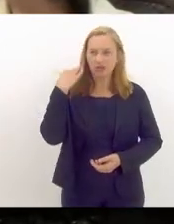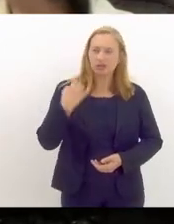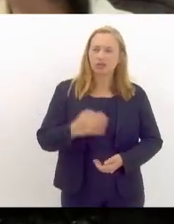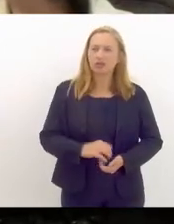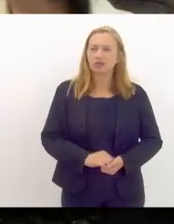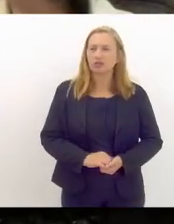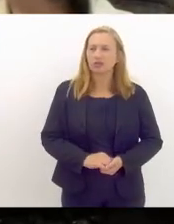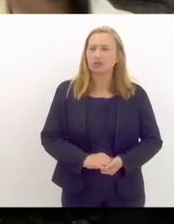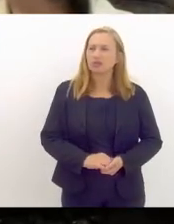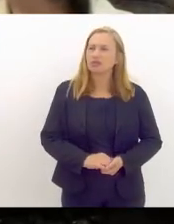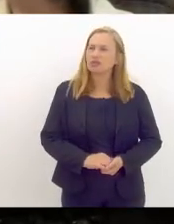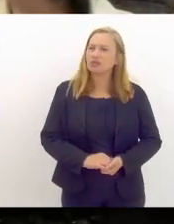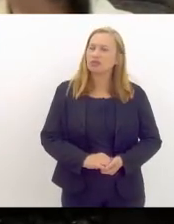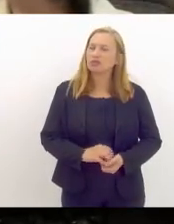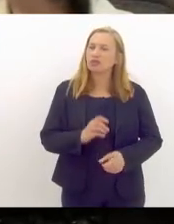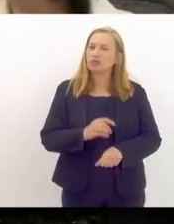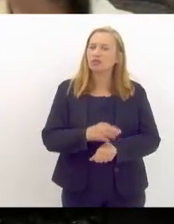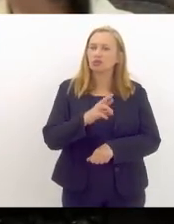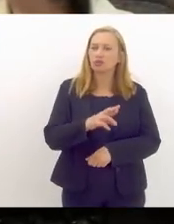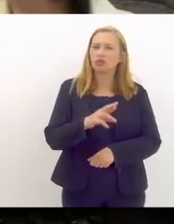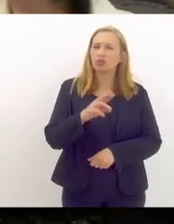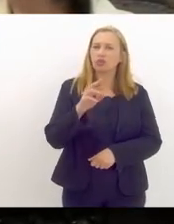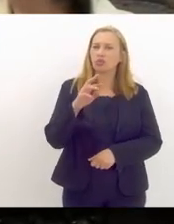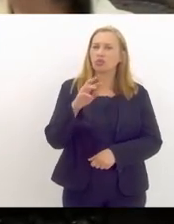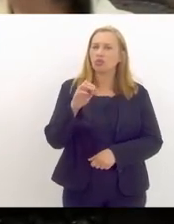E o doutor Bruno do B,